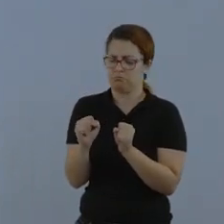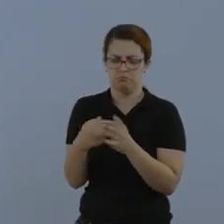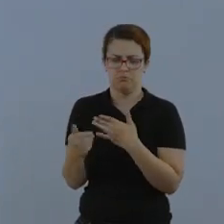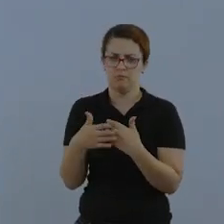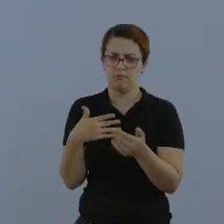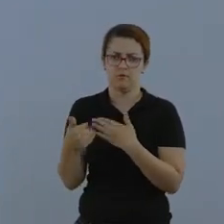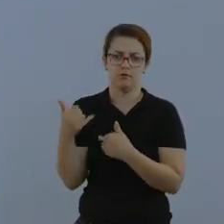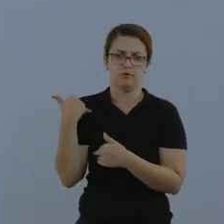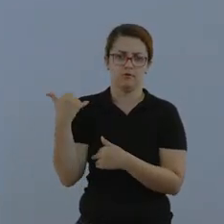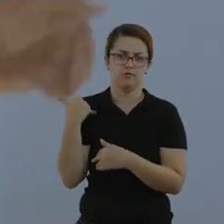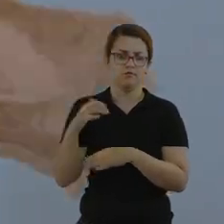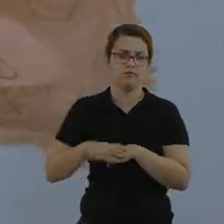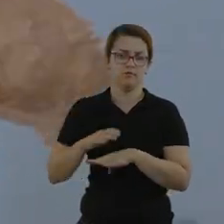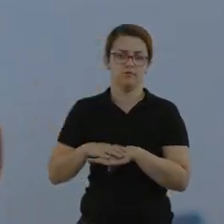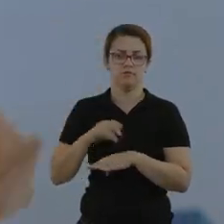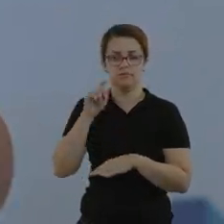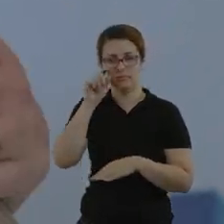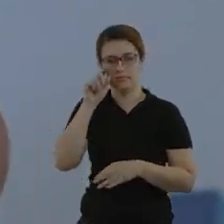por qualquer idade.